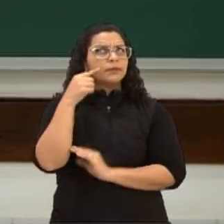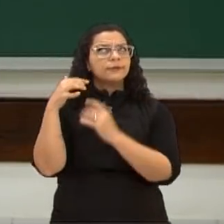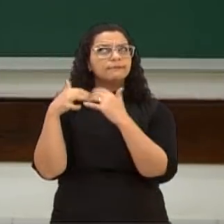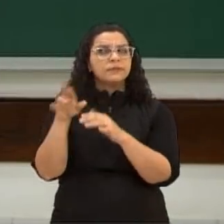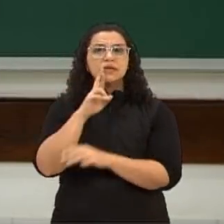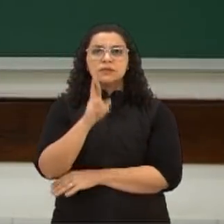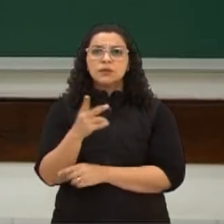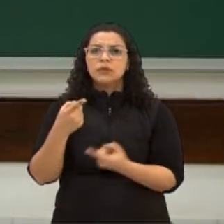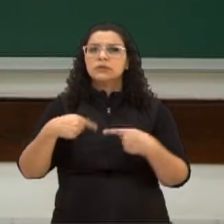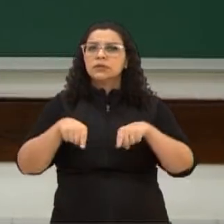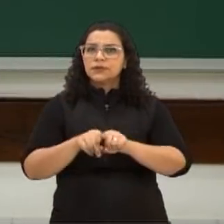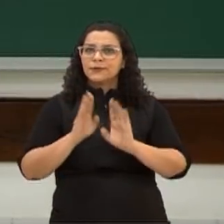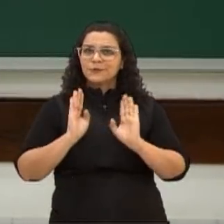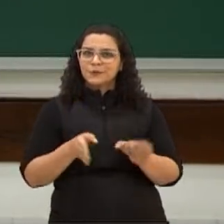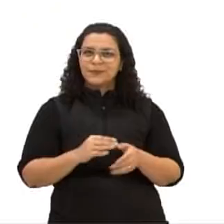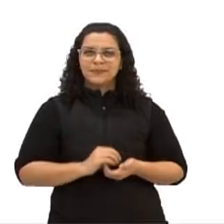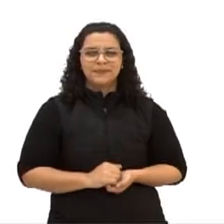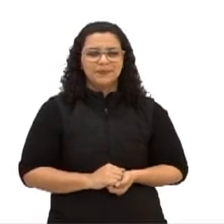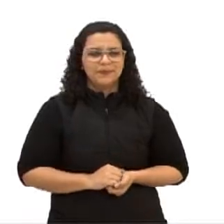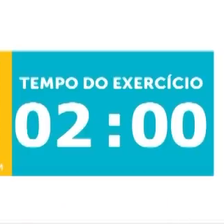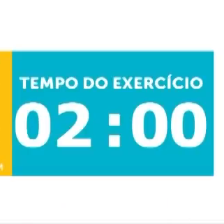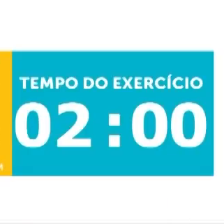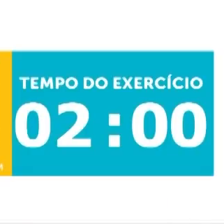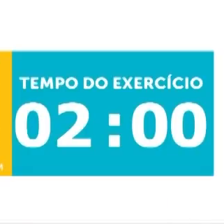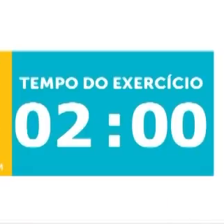para você responder isso aí no seu caderno e eu já volto.